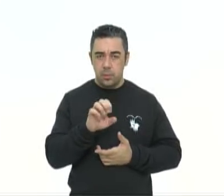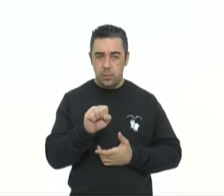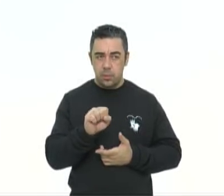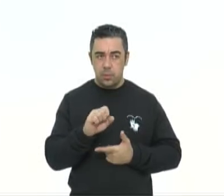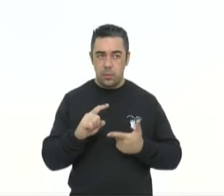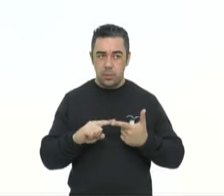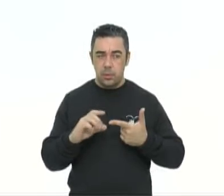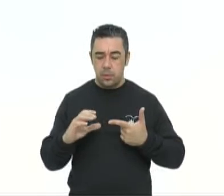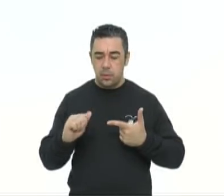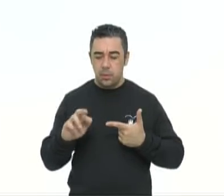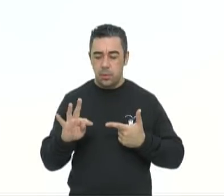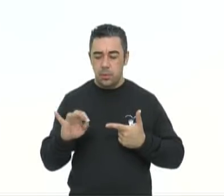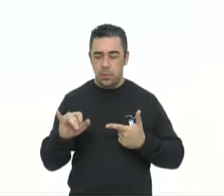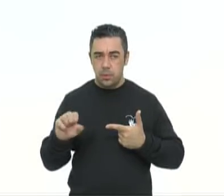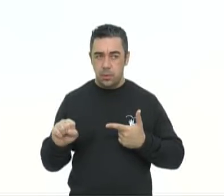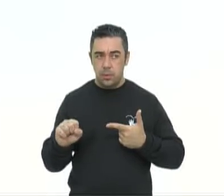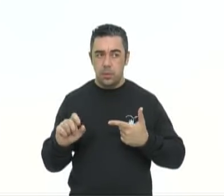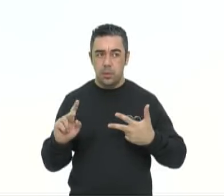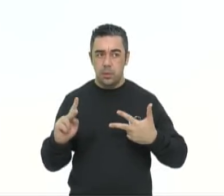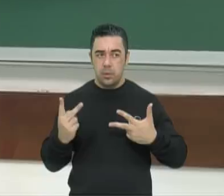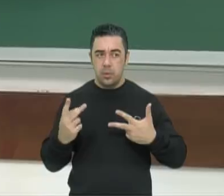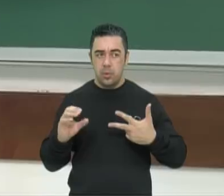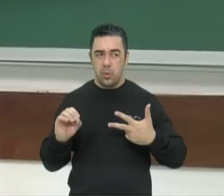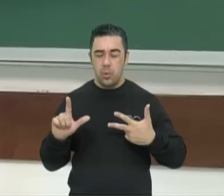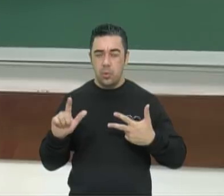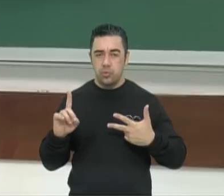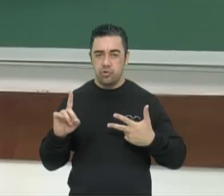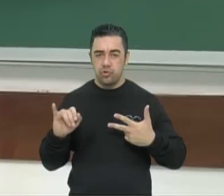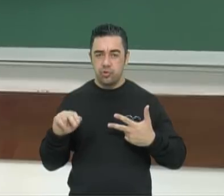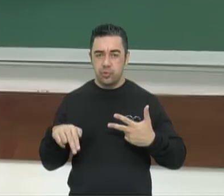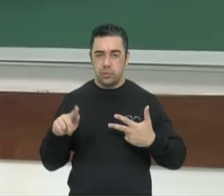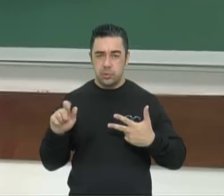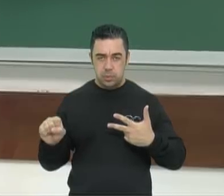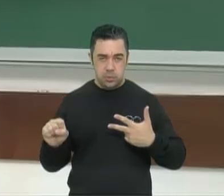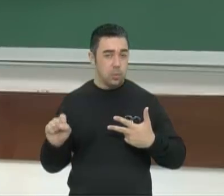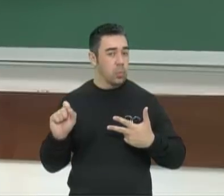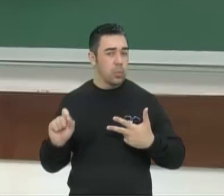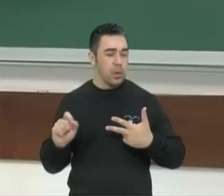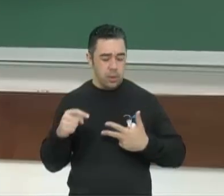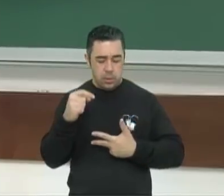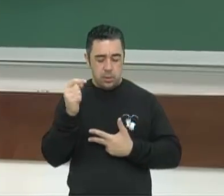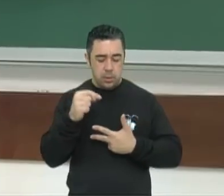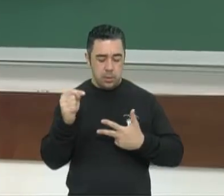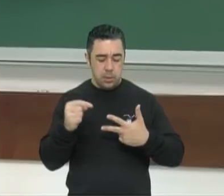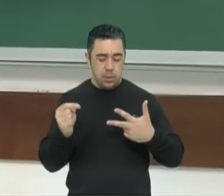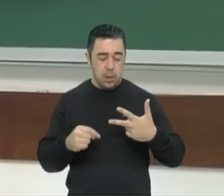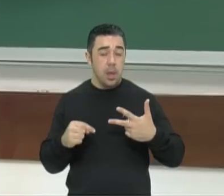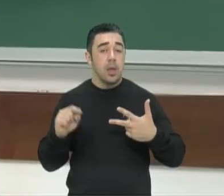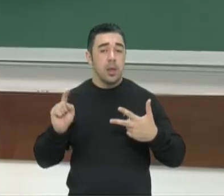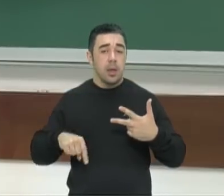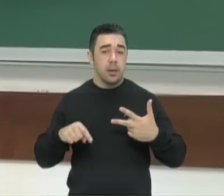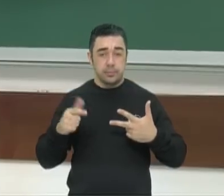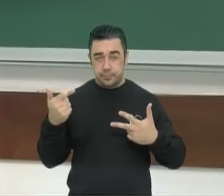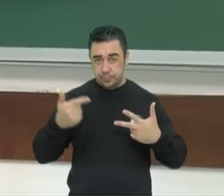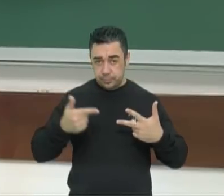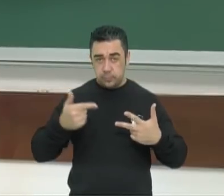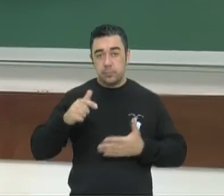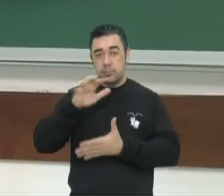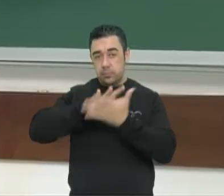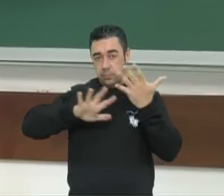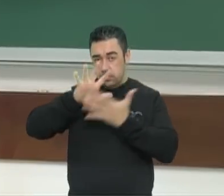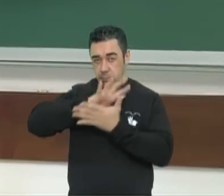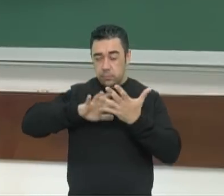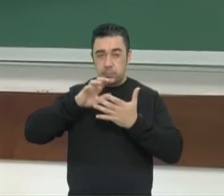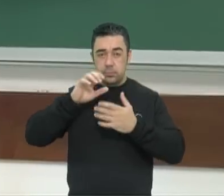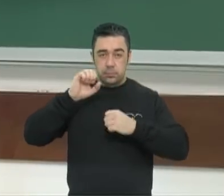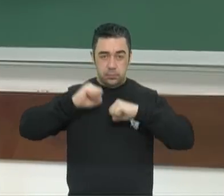e holdings. Tá? Esses conceitos fazem parte de qual cenário? Da segunda revolução industrial, nesse